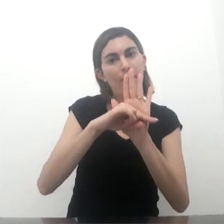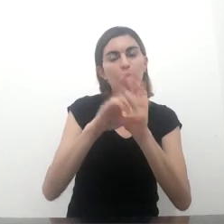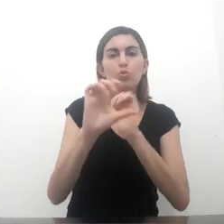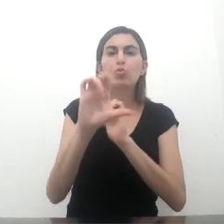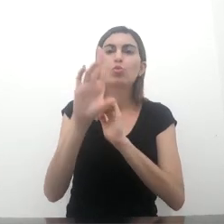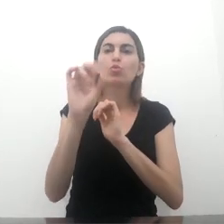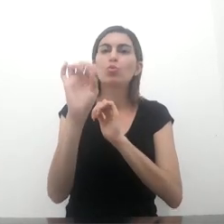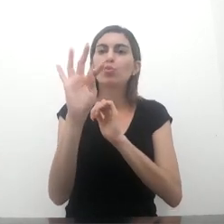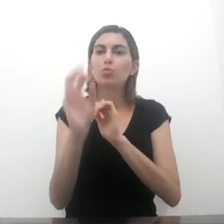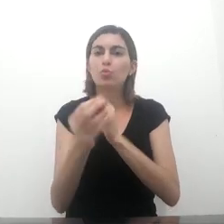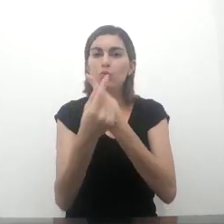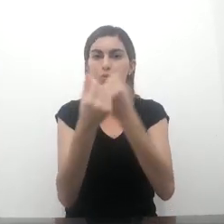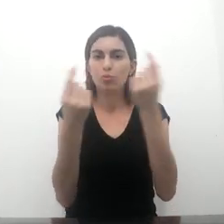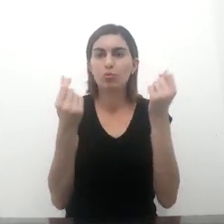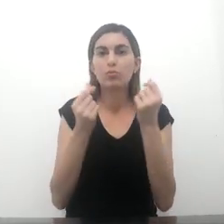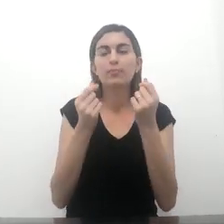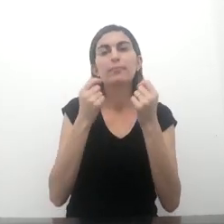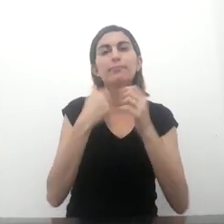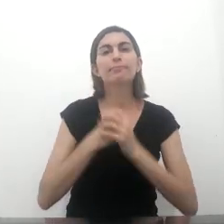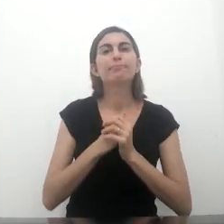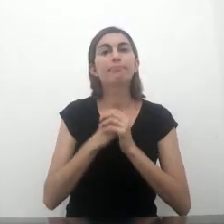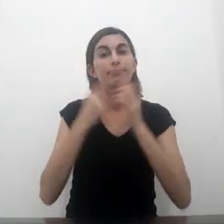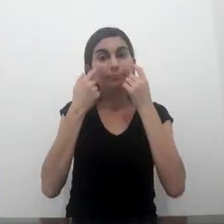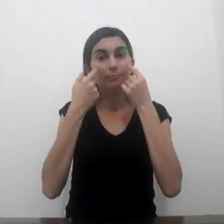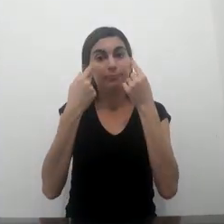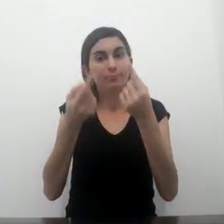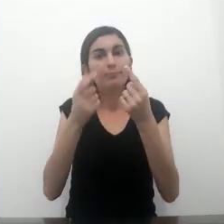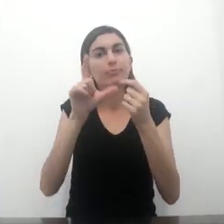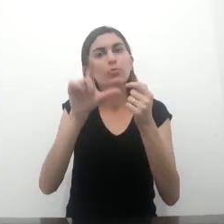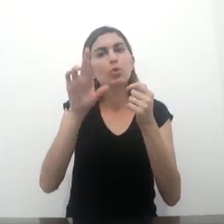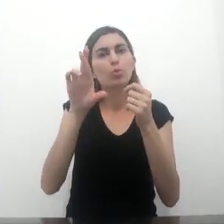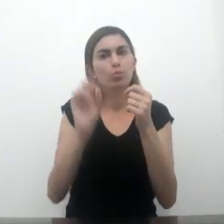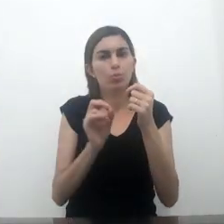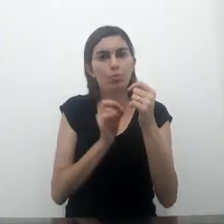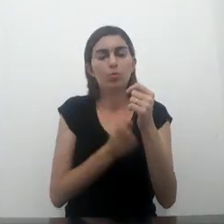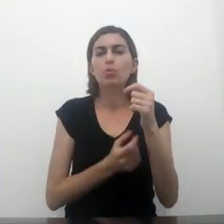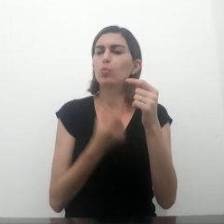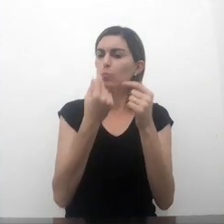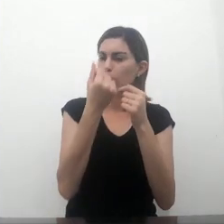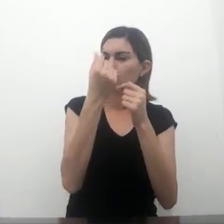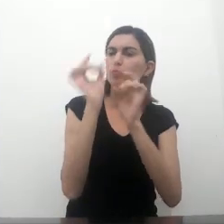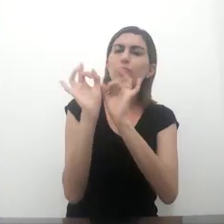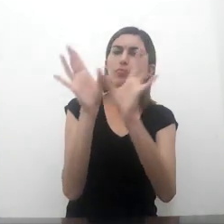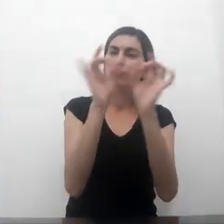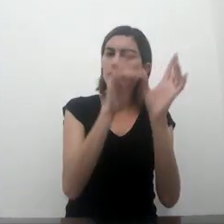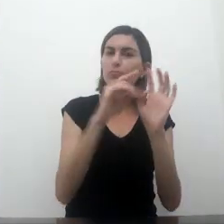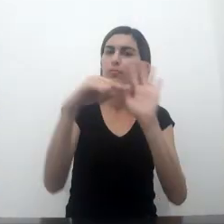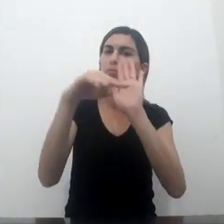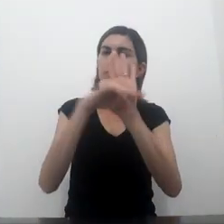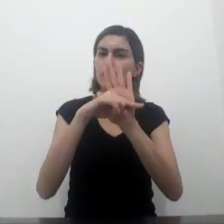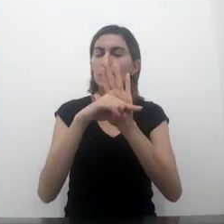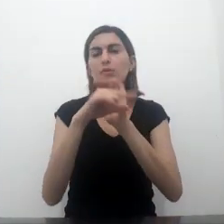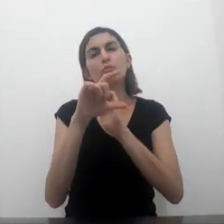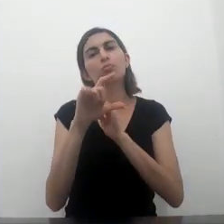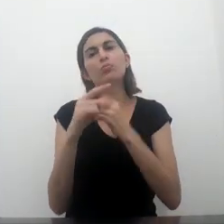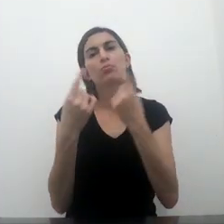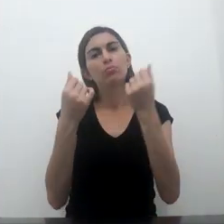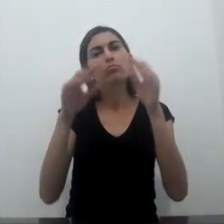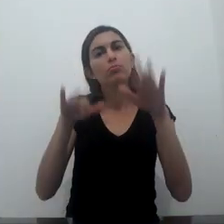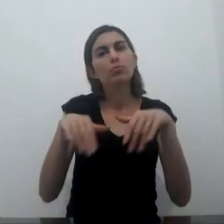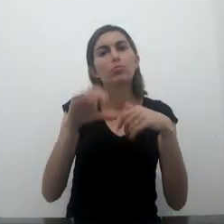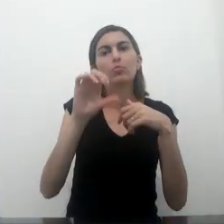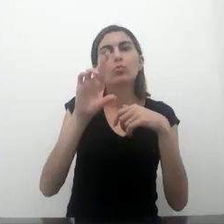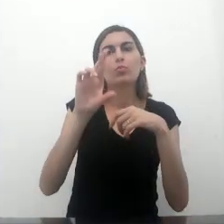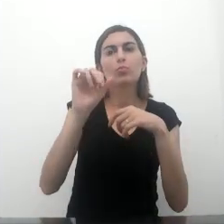o preço de custo. Beleza? Então veja aqui. Lucro. Preço de venda menos o preço